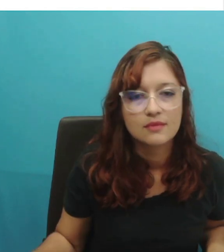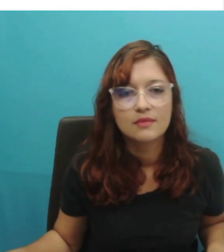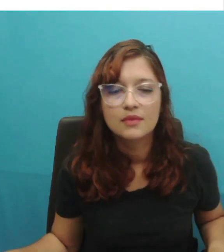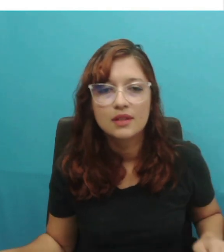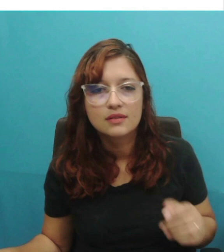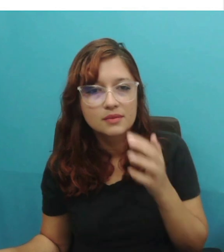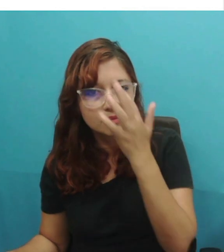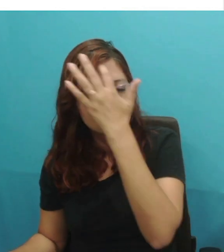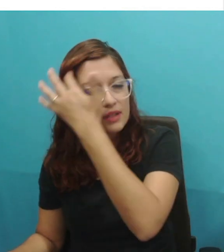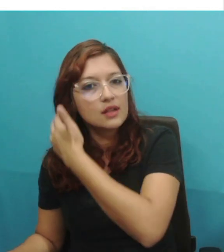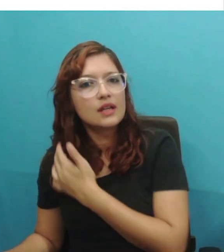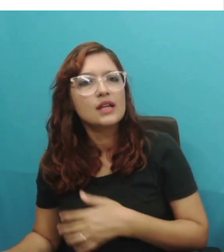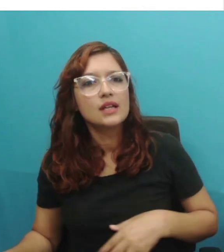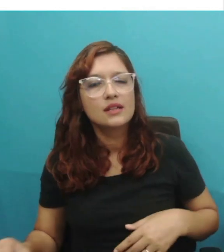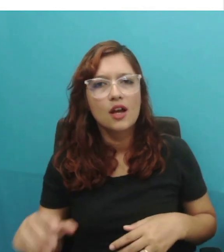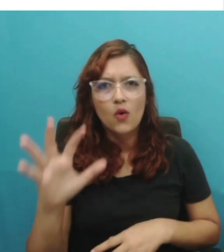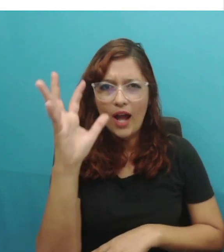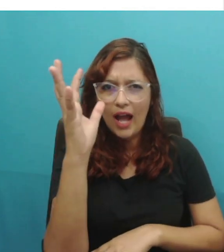derrubada.